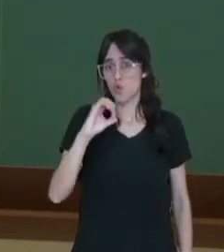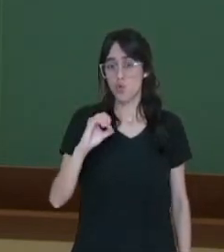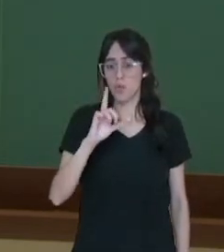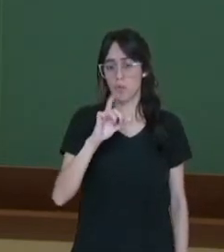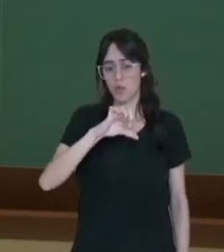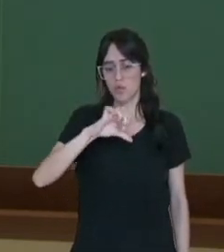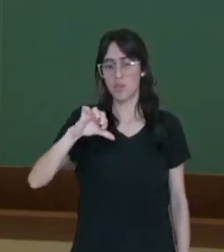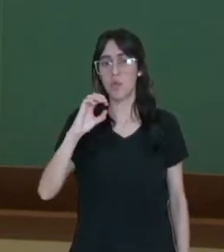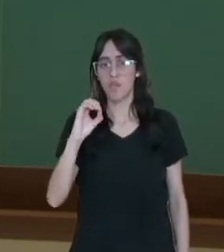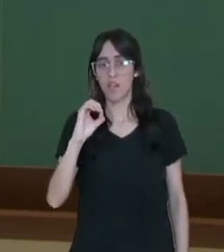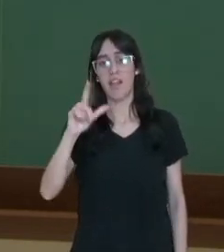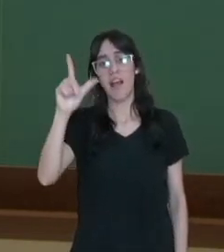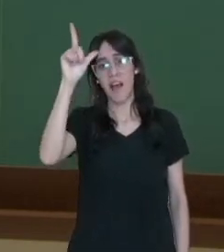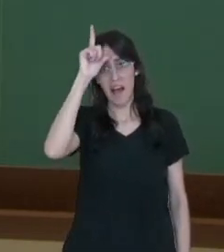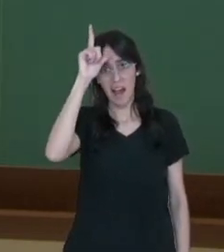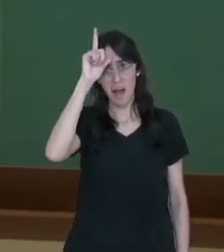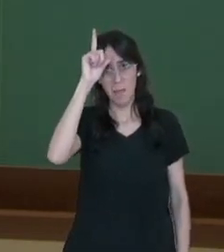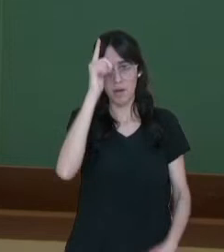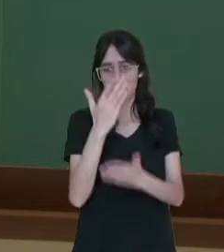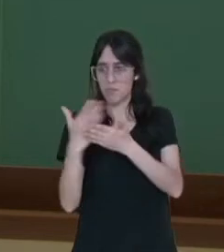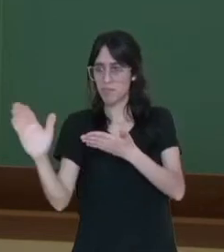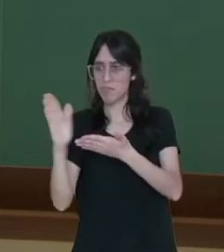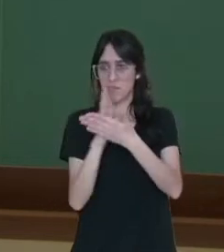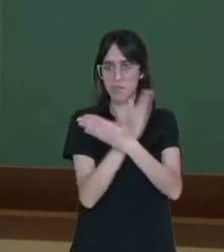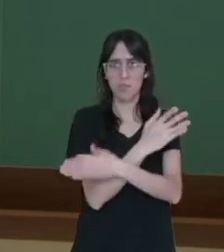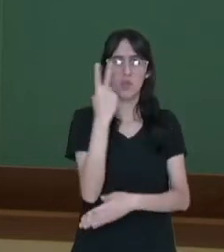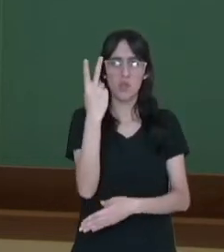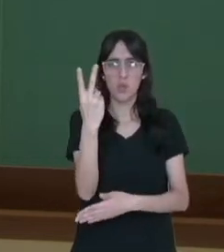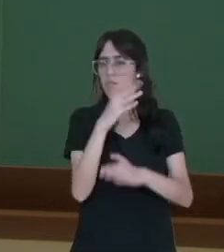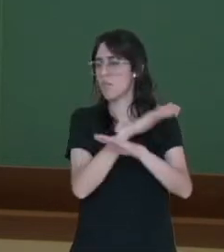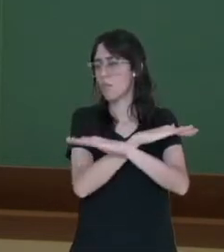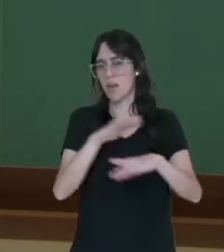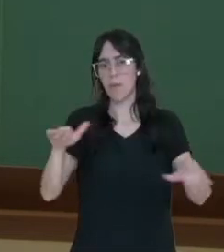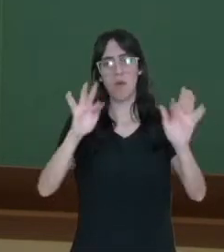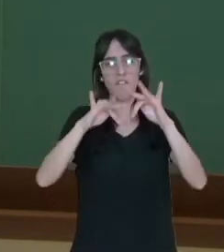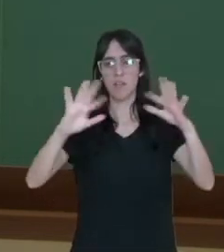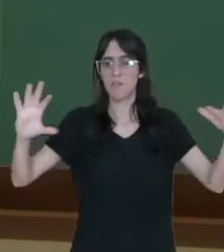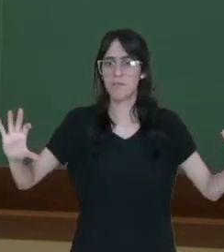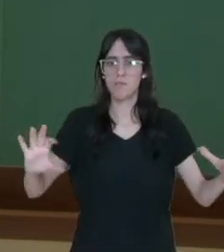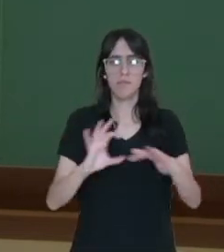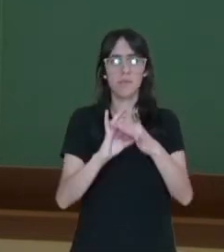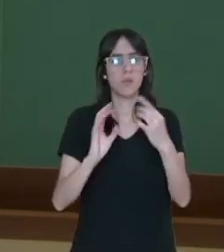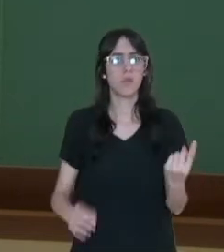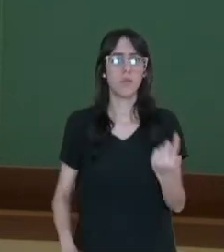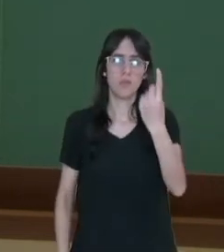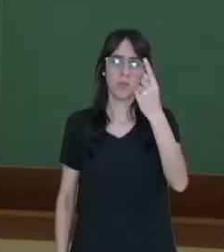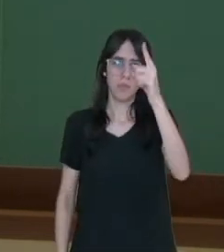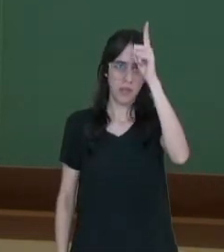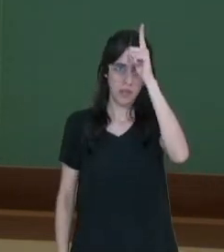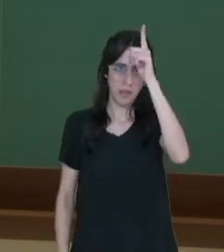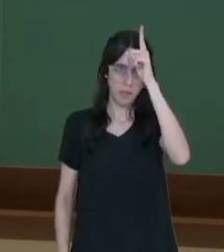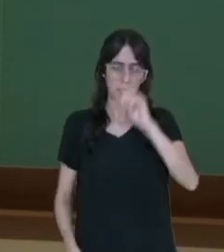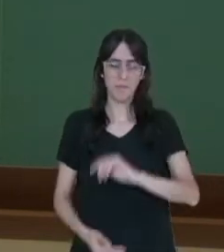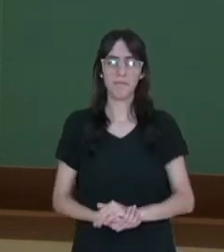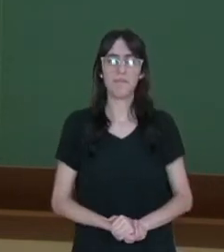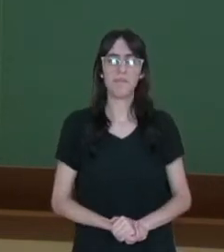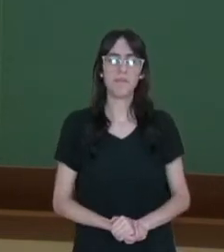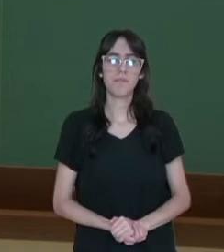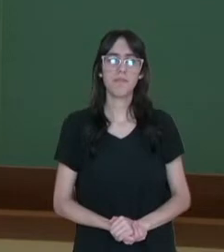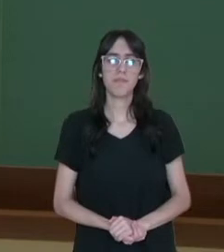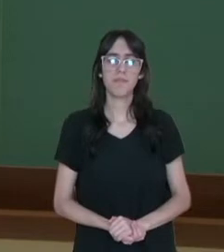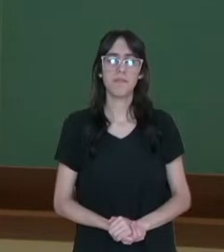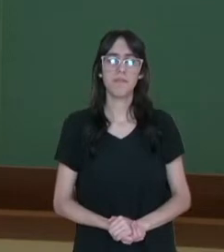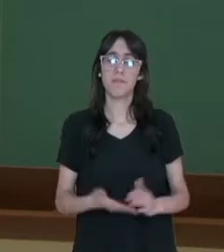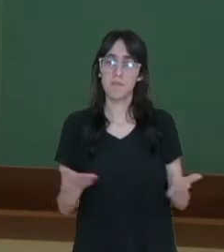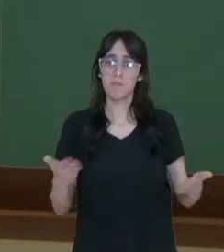a Alemanha deixou de ser dividida entre a Alemanha Oriental e Ocidental e passou a ser uma única Alemanha. A partir da